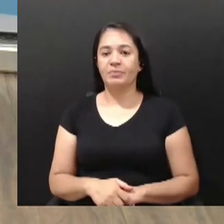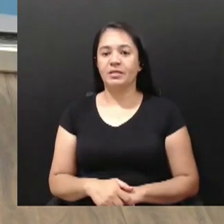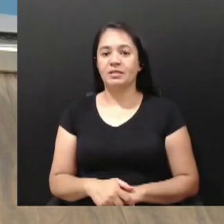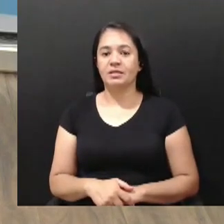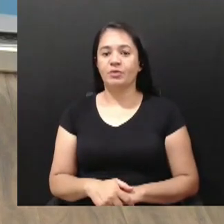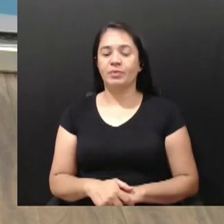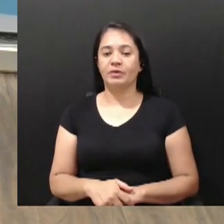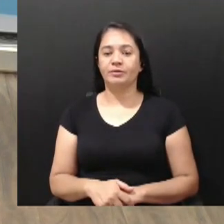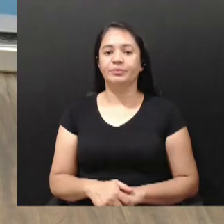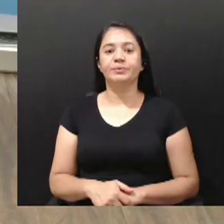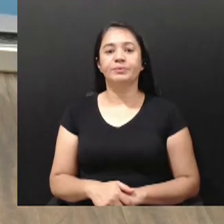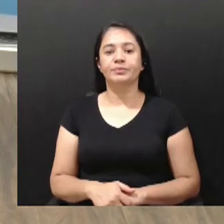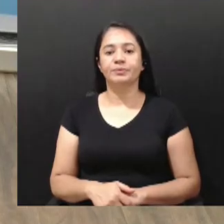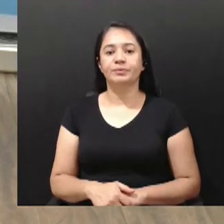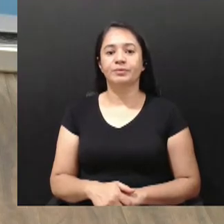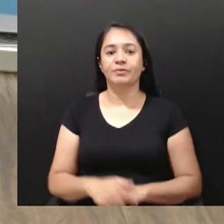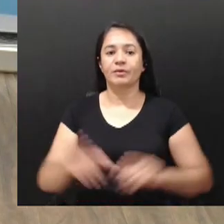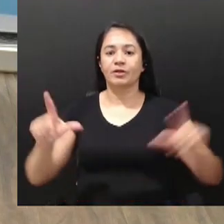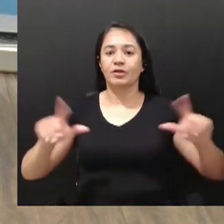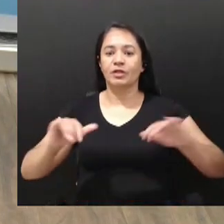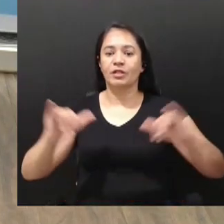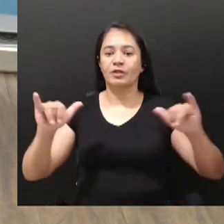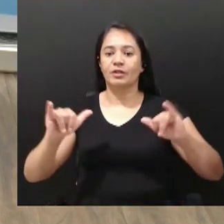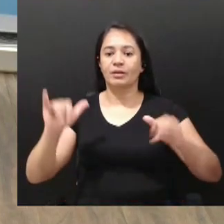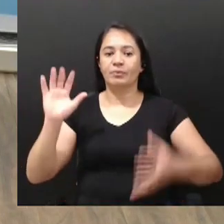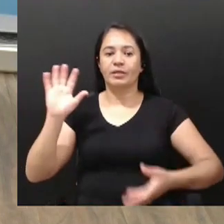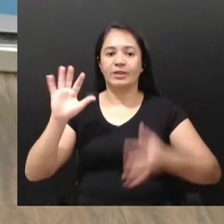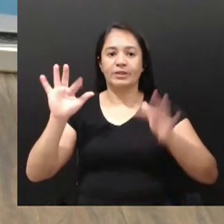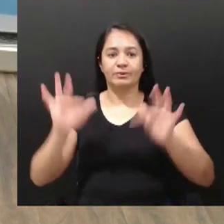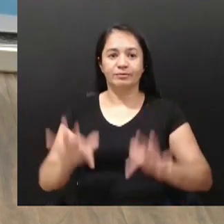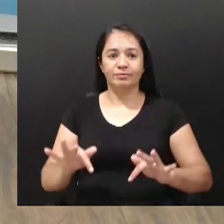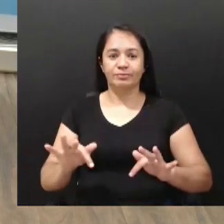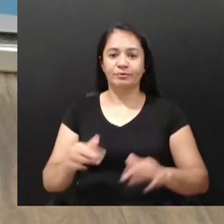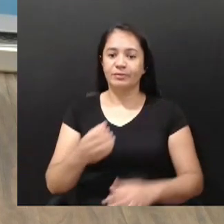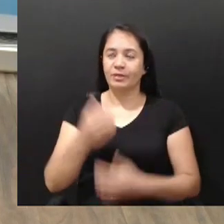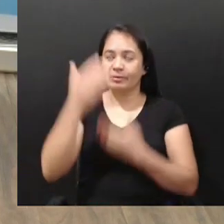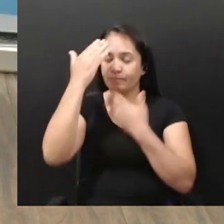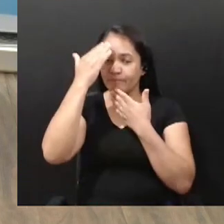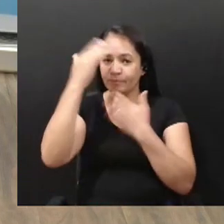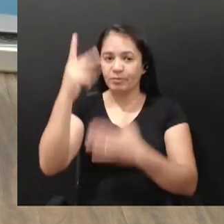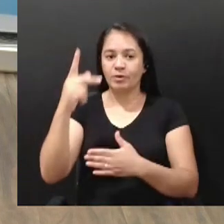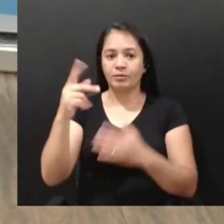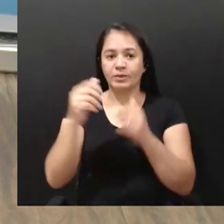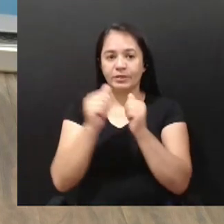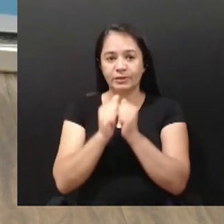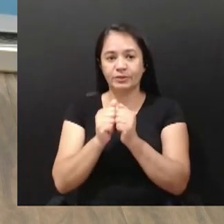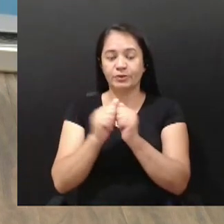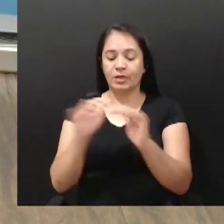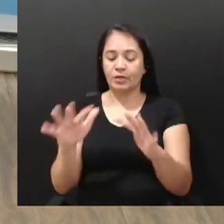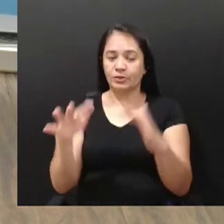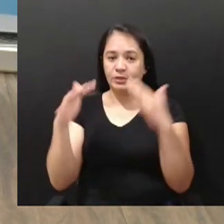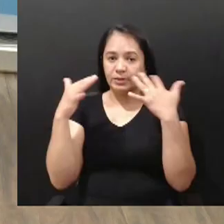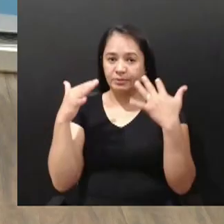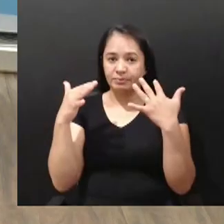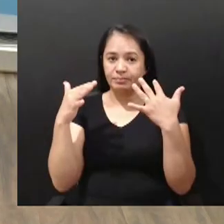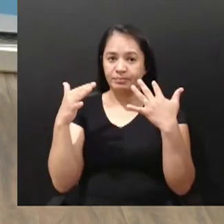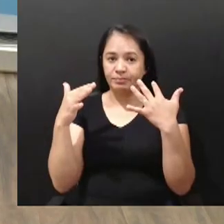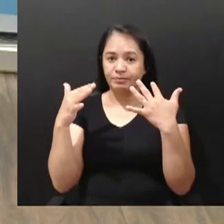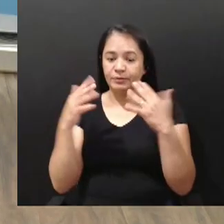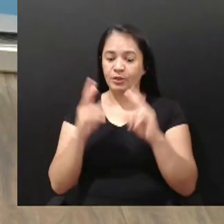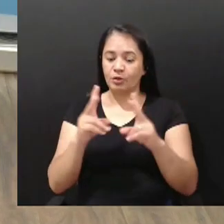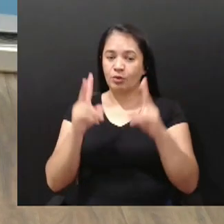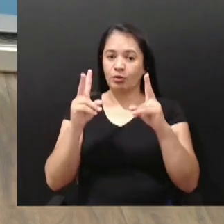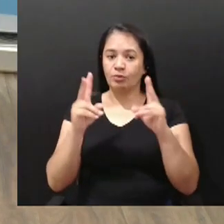O Jornal Câmara Notícia fica por aqui. Muito obrigado pela sua companhia, pela sua audiência. Continue na nossa